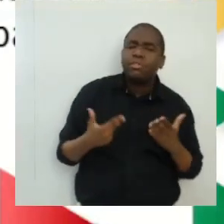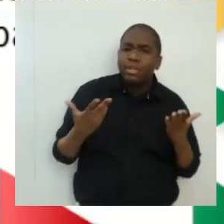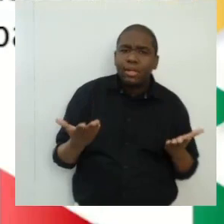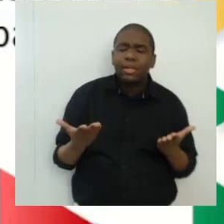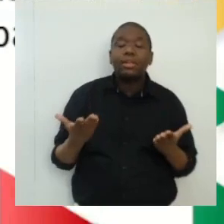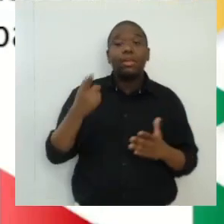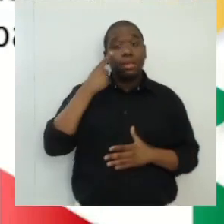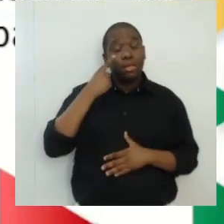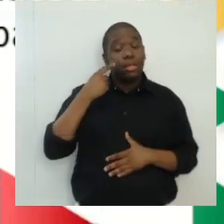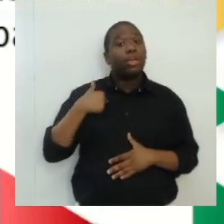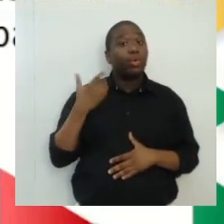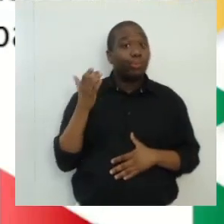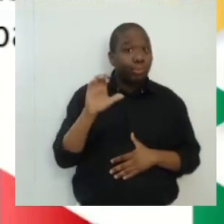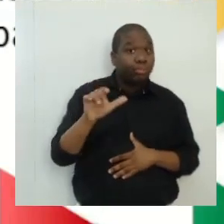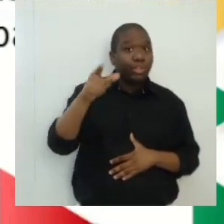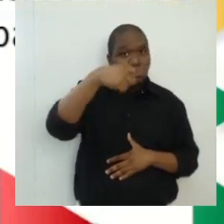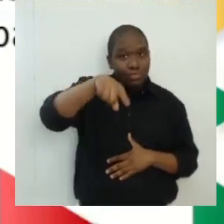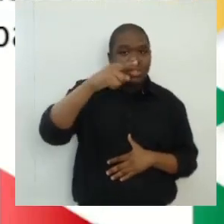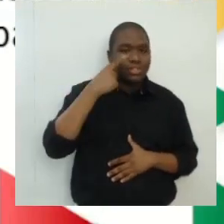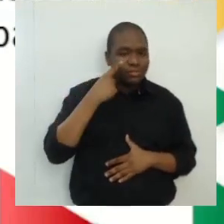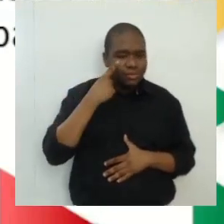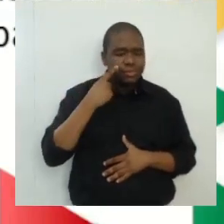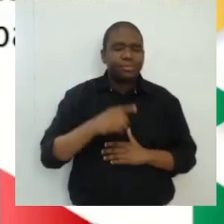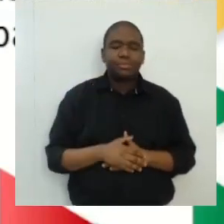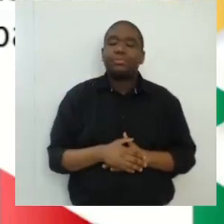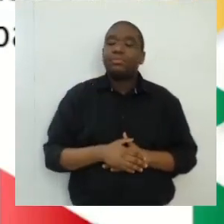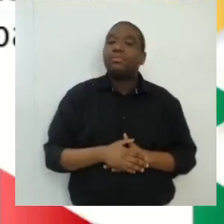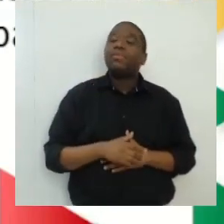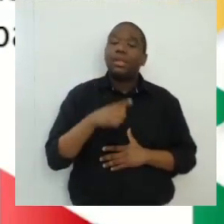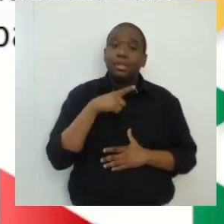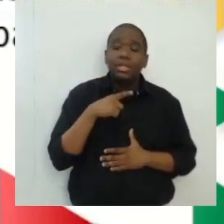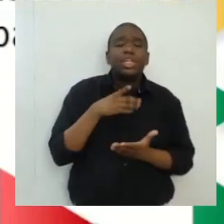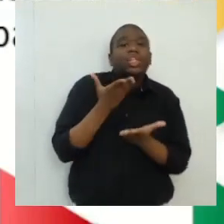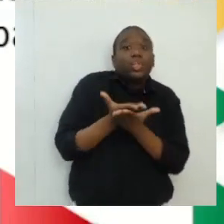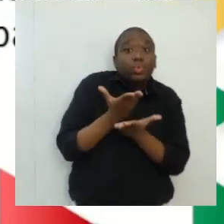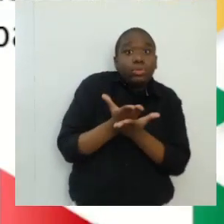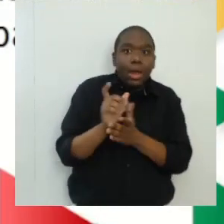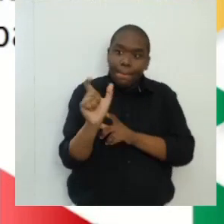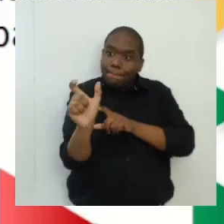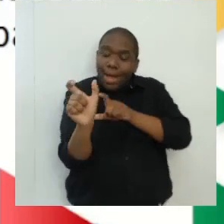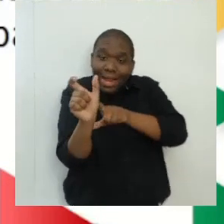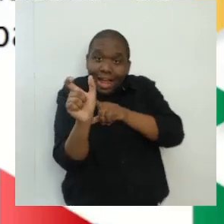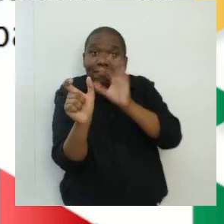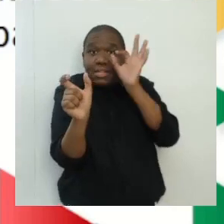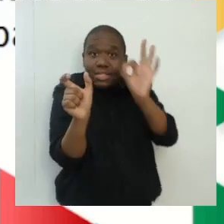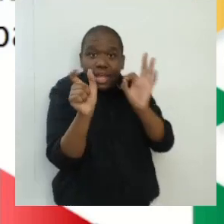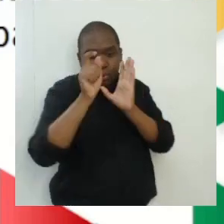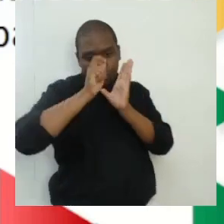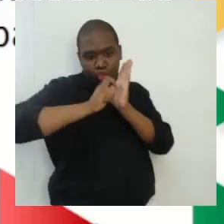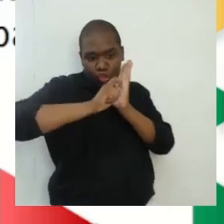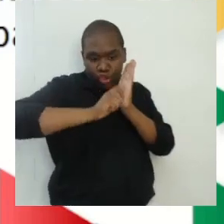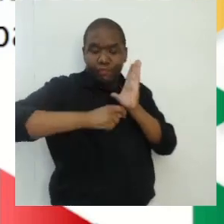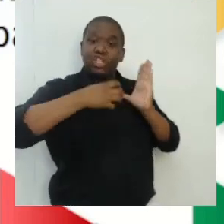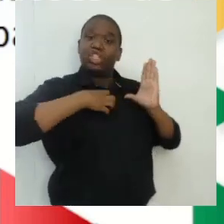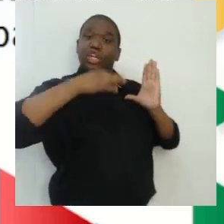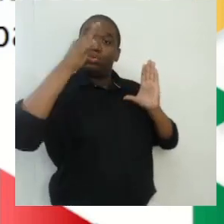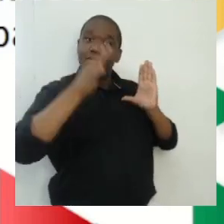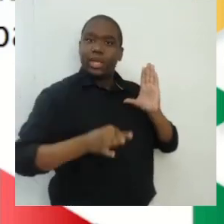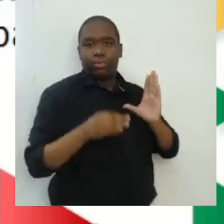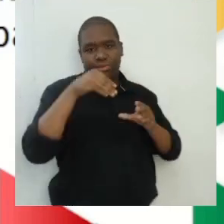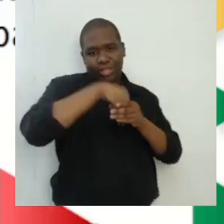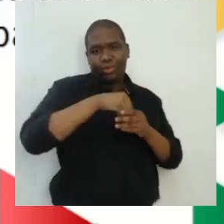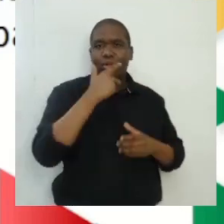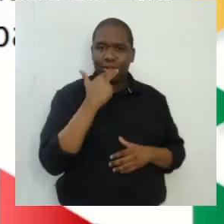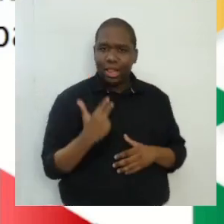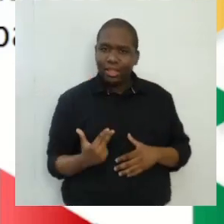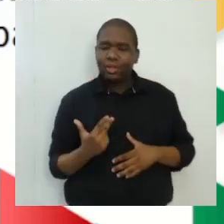eu coloquei para vocês. A ortografia, ela estuda a forma correta da escrita das palavras de uma língua. Isso não